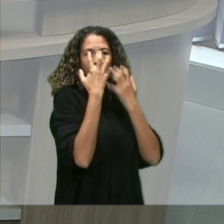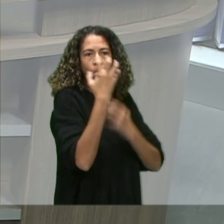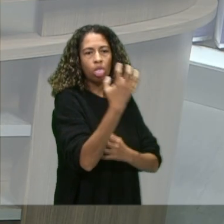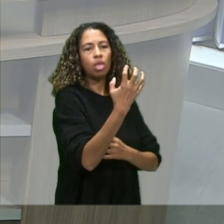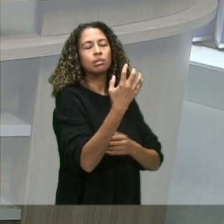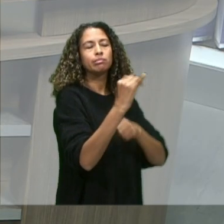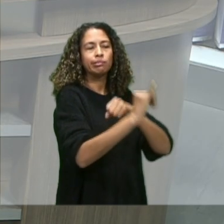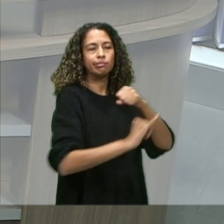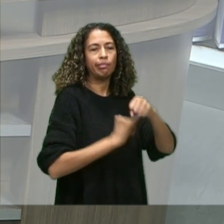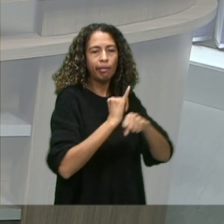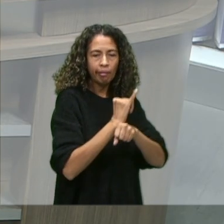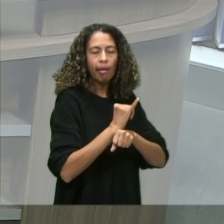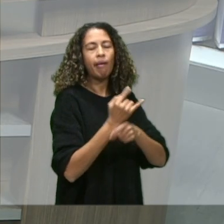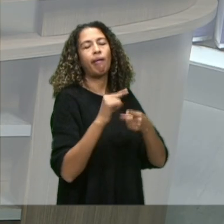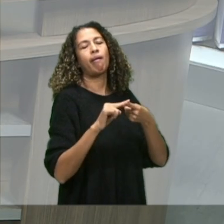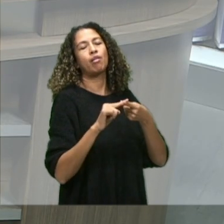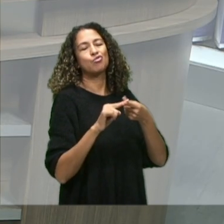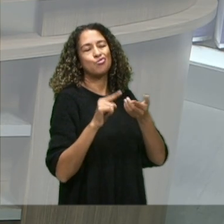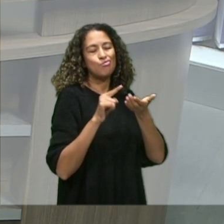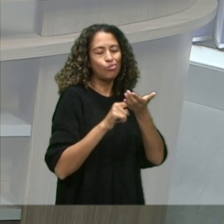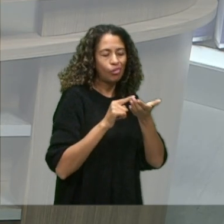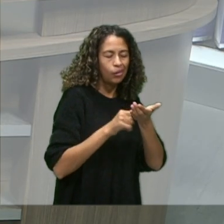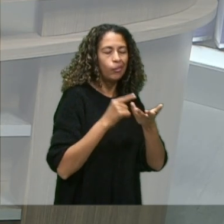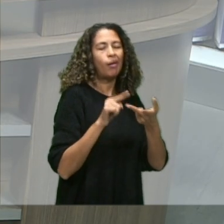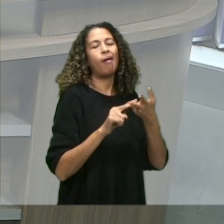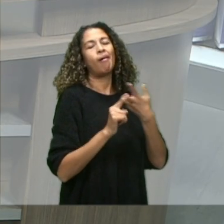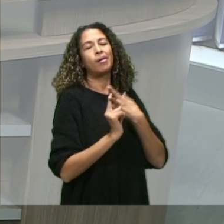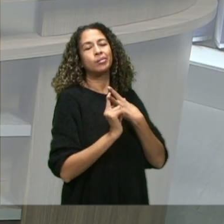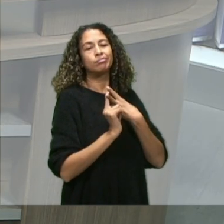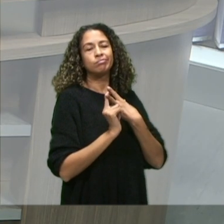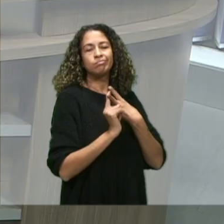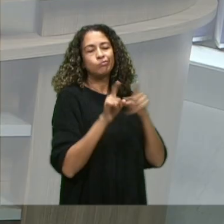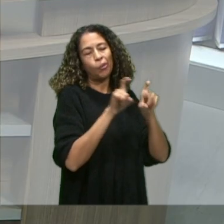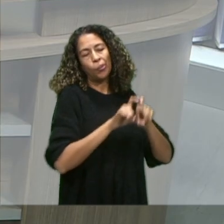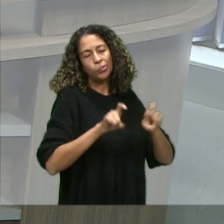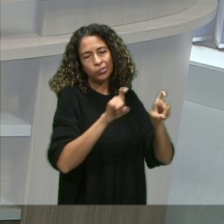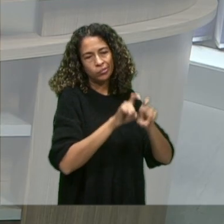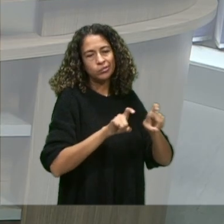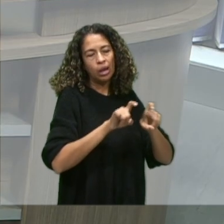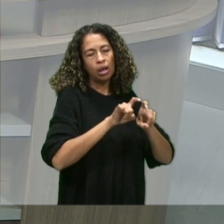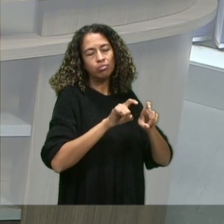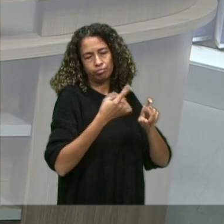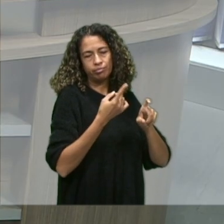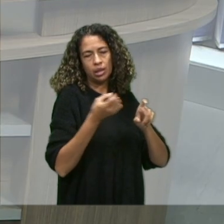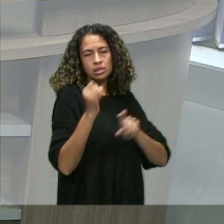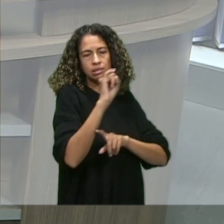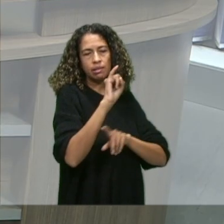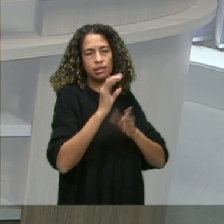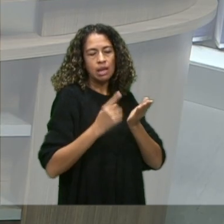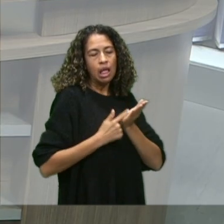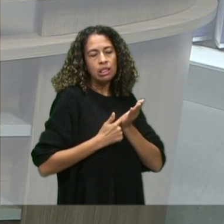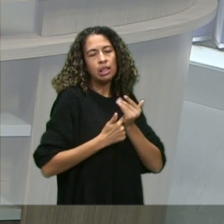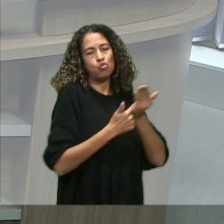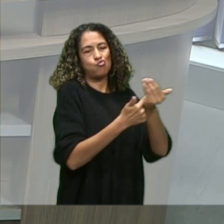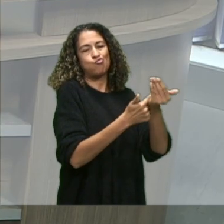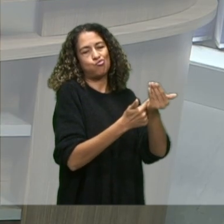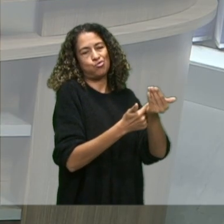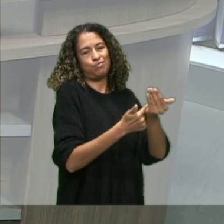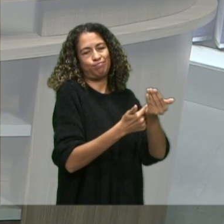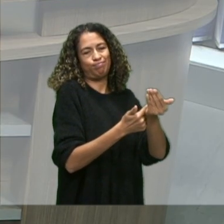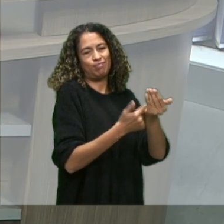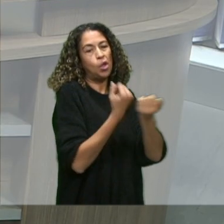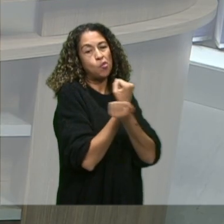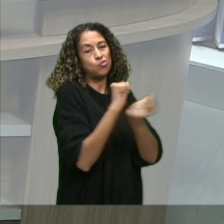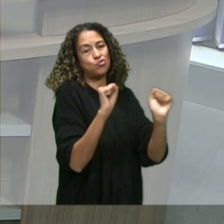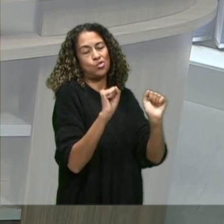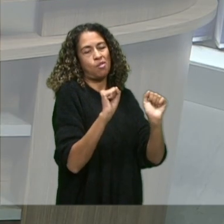da internet, do celular, enfim, dessas modernidades todas que não tem como a gente fugir. A gente está